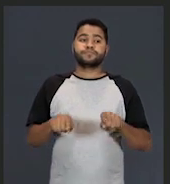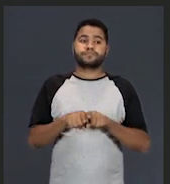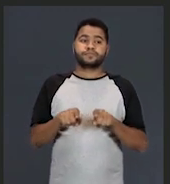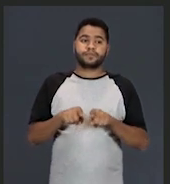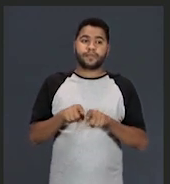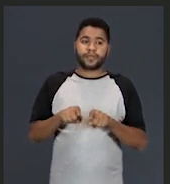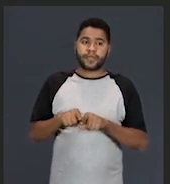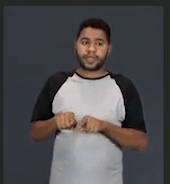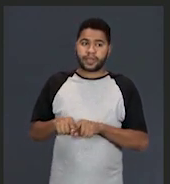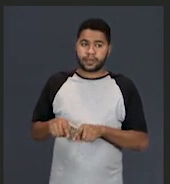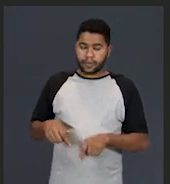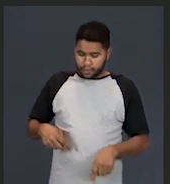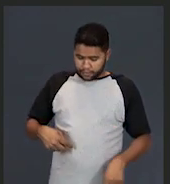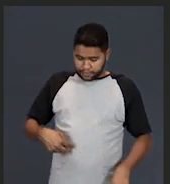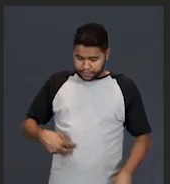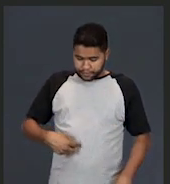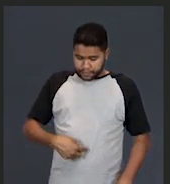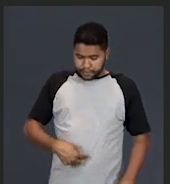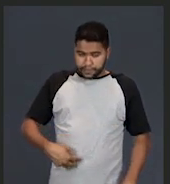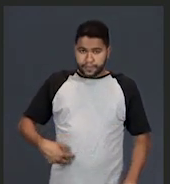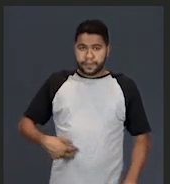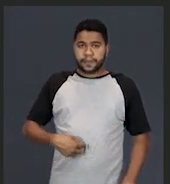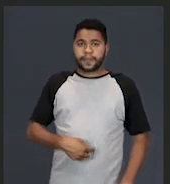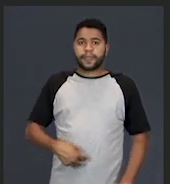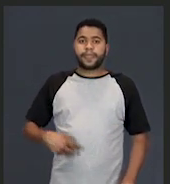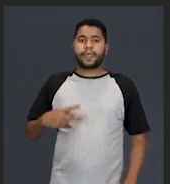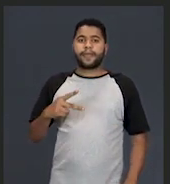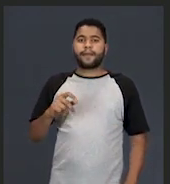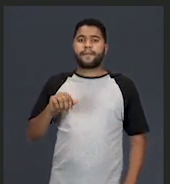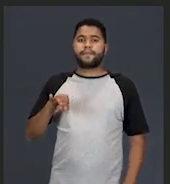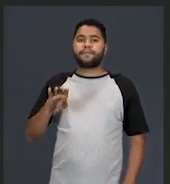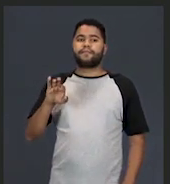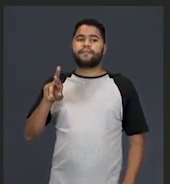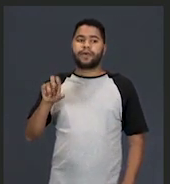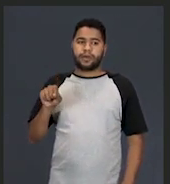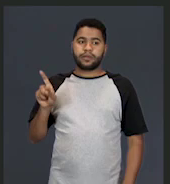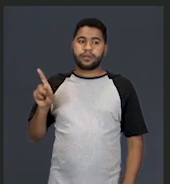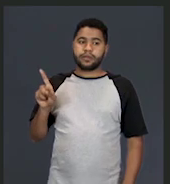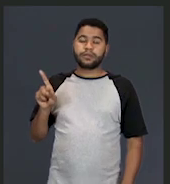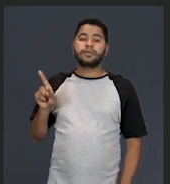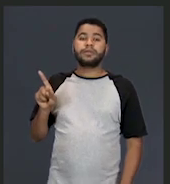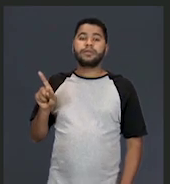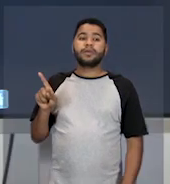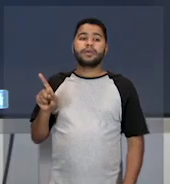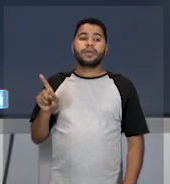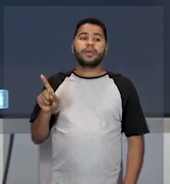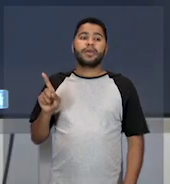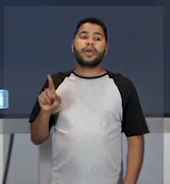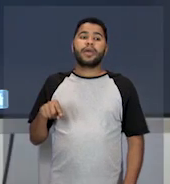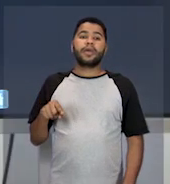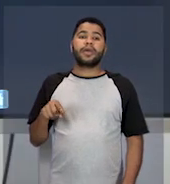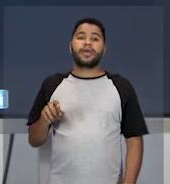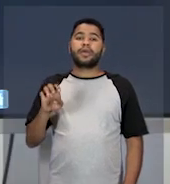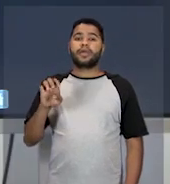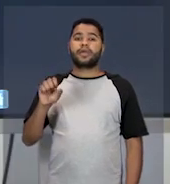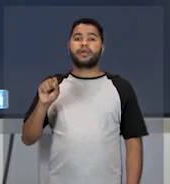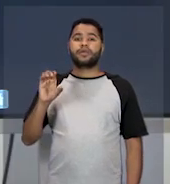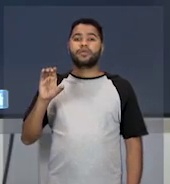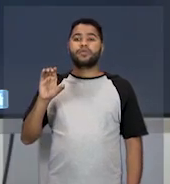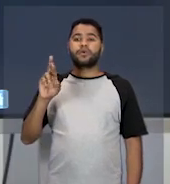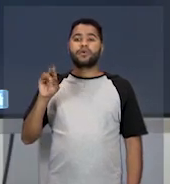que é importantíssimo. Tem o pâncreas endócrino e exócrino. Nesse caso aqui, vamos falar do pâncreas exócrino, liberando